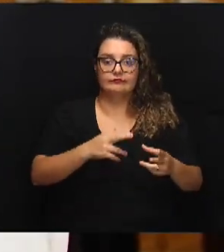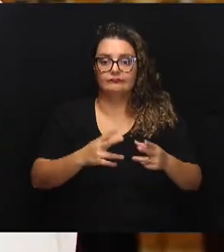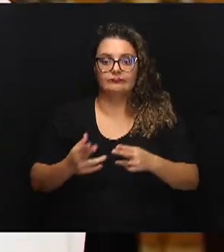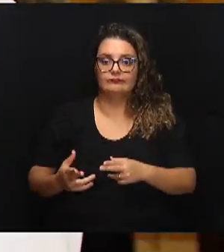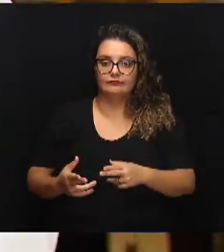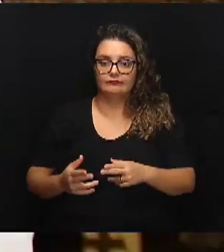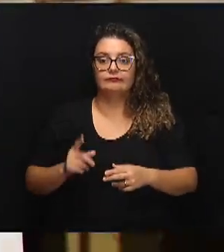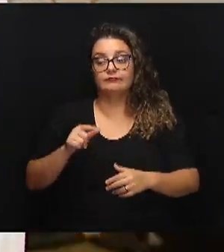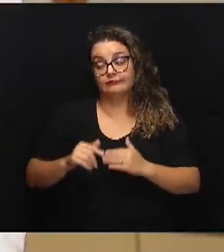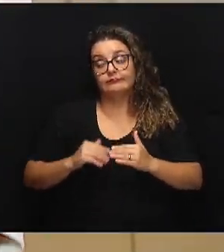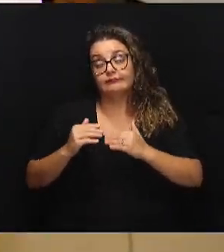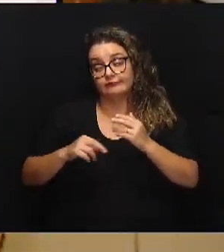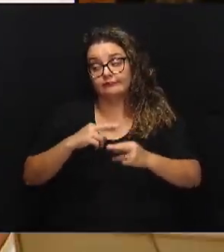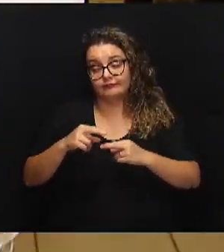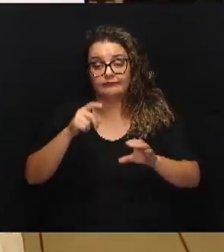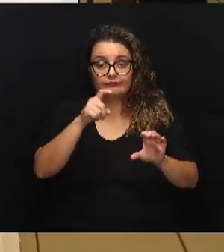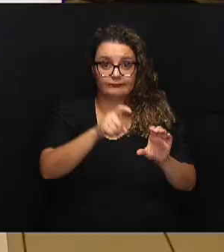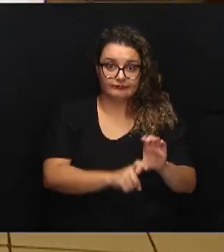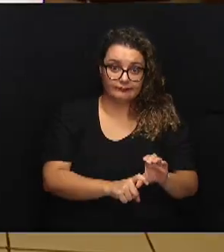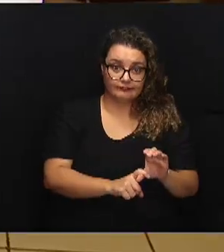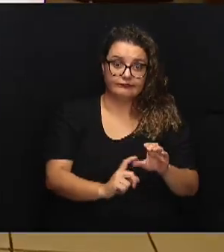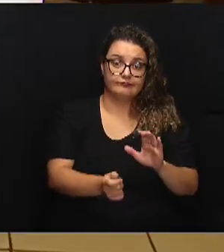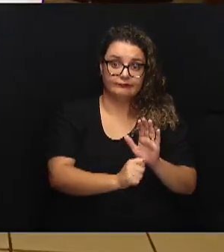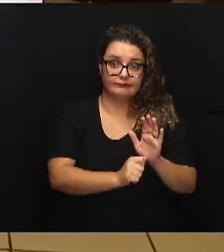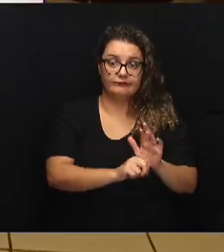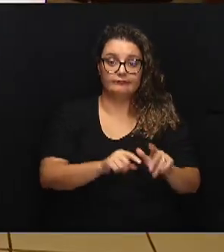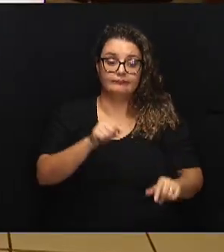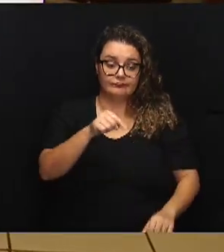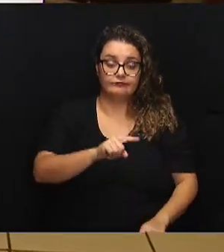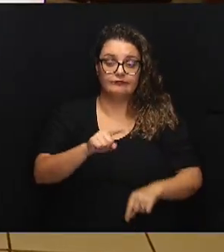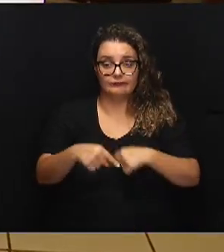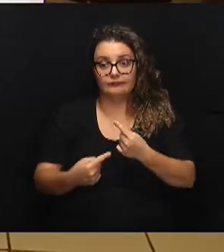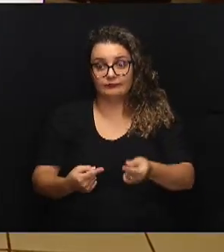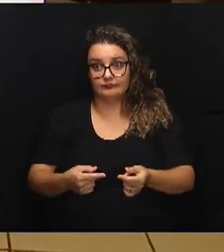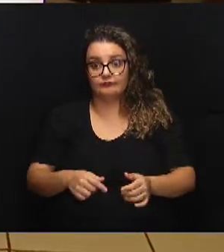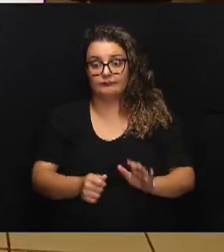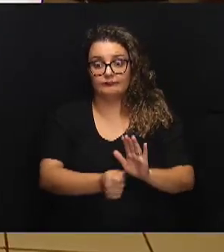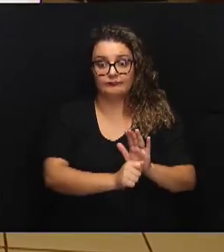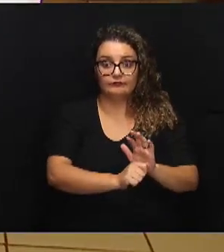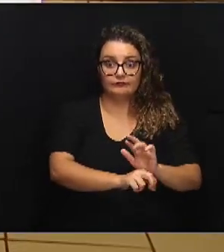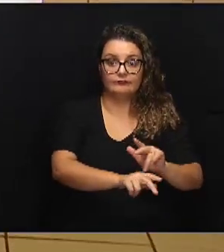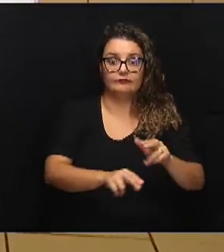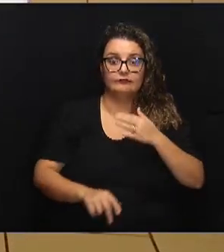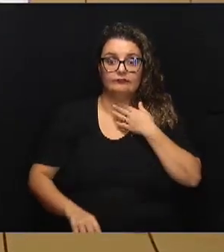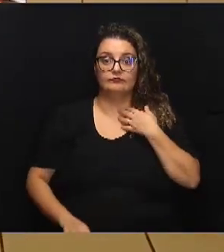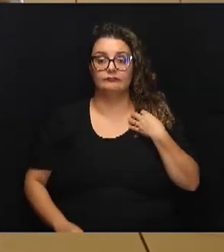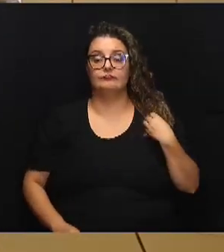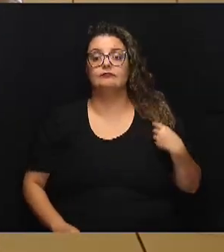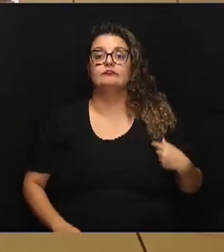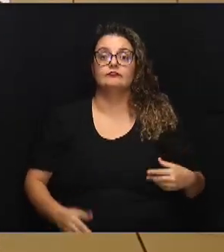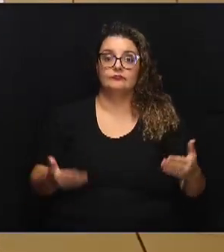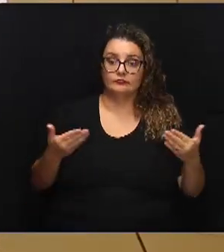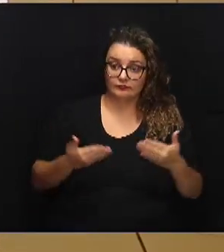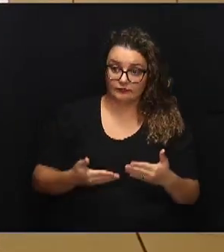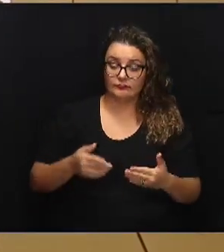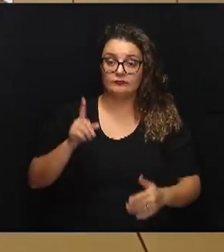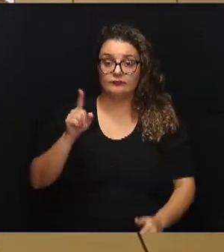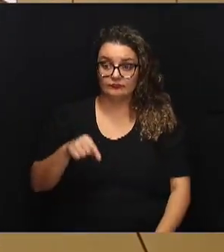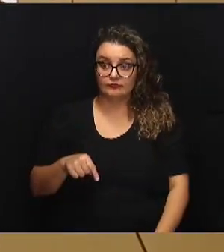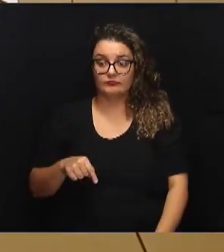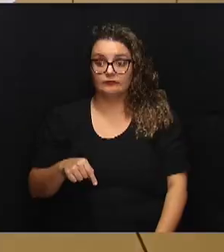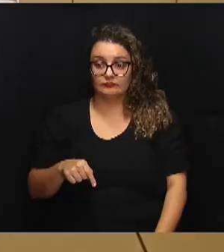acaba desenvolvendo uma relação de dependência com esta ou outra substância química, né? Hoje considerada,